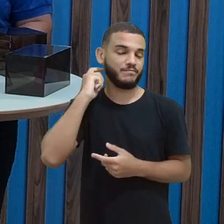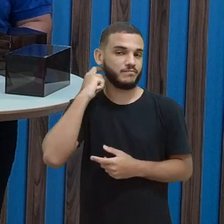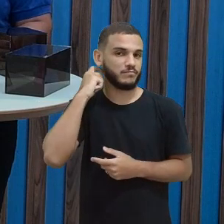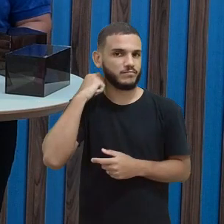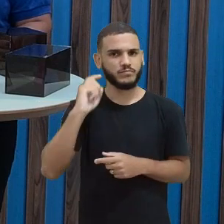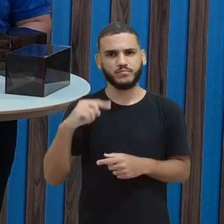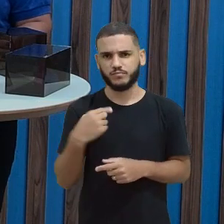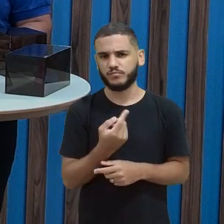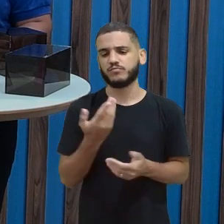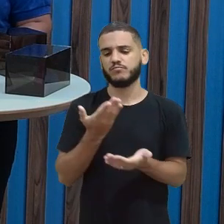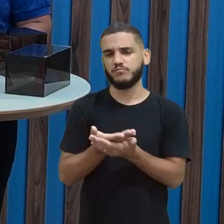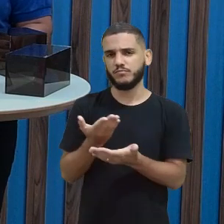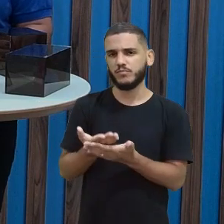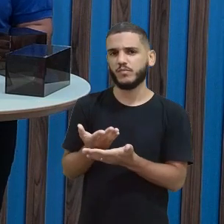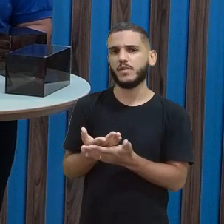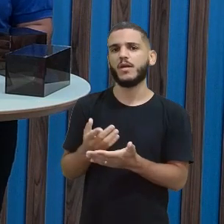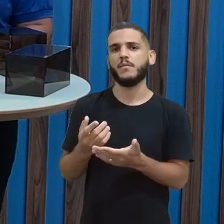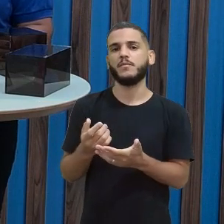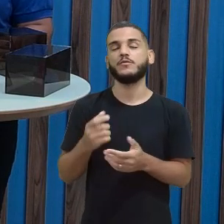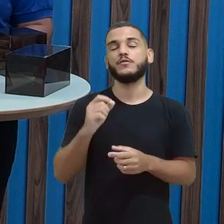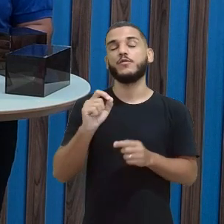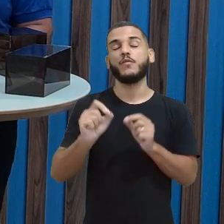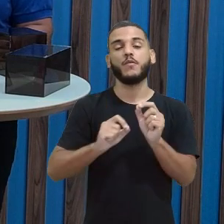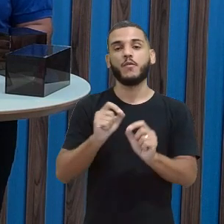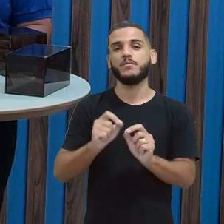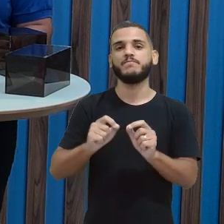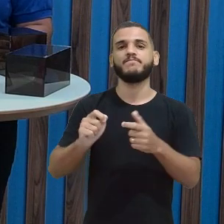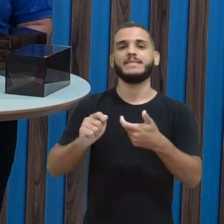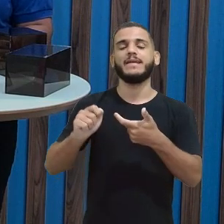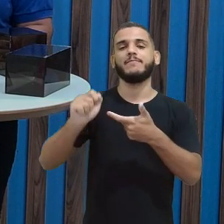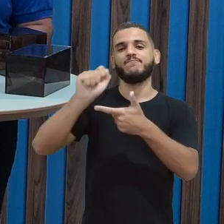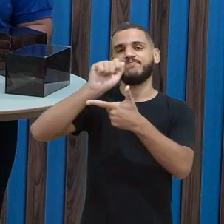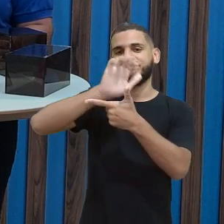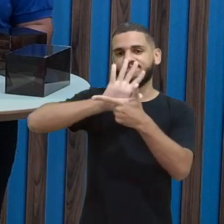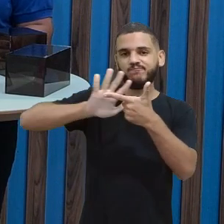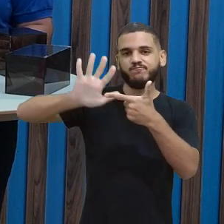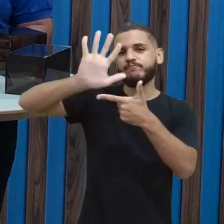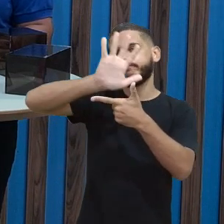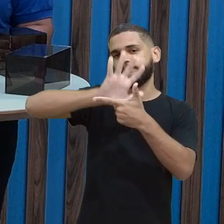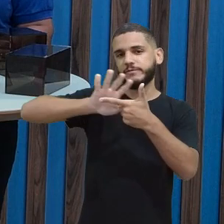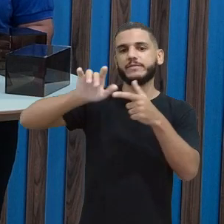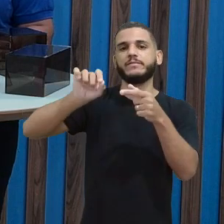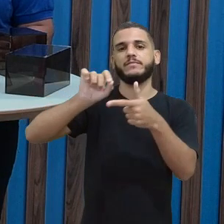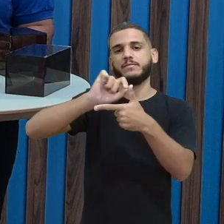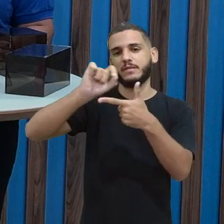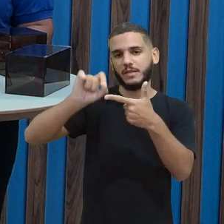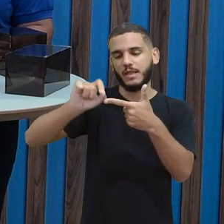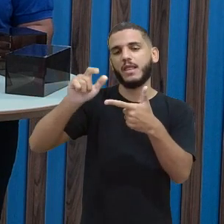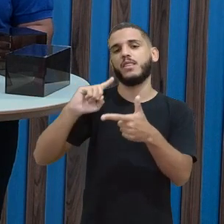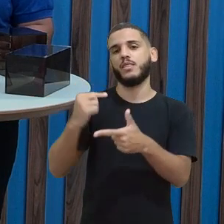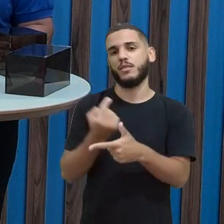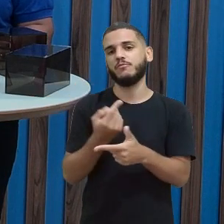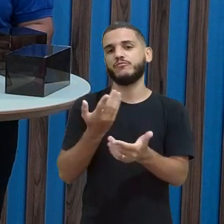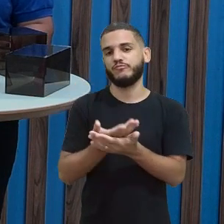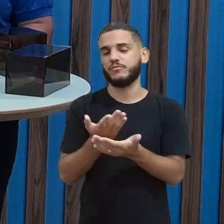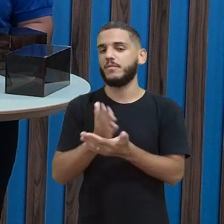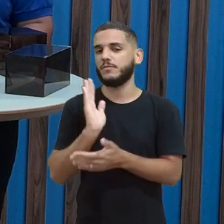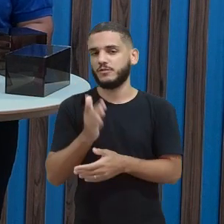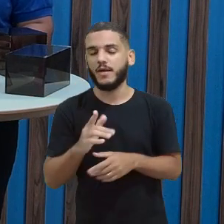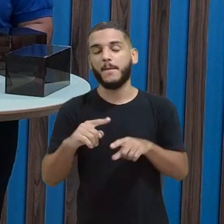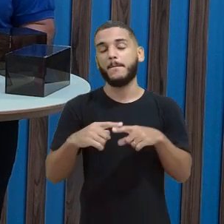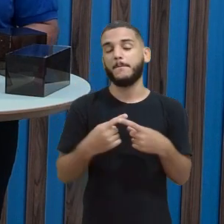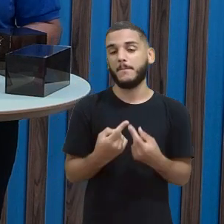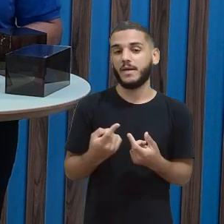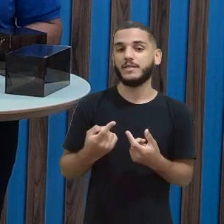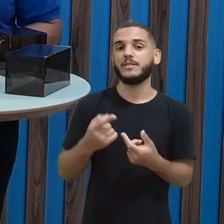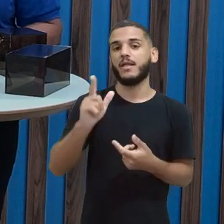as figuras espaciais, nós vimos pirâmides e vimos prisma, né? Mas os